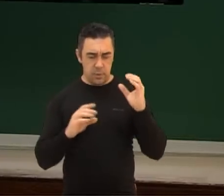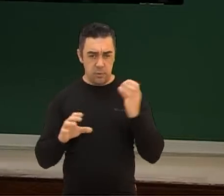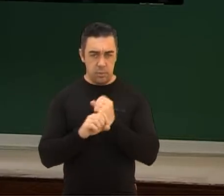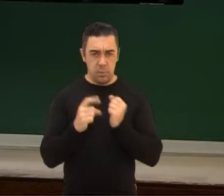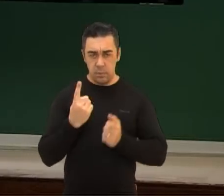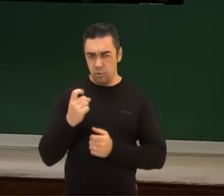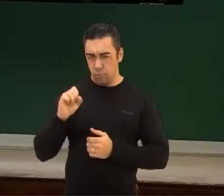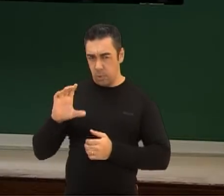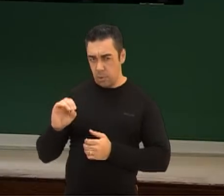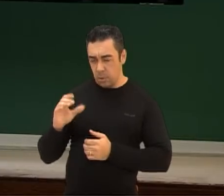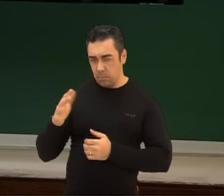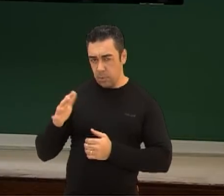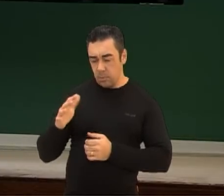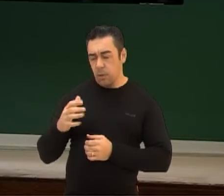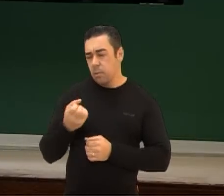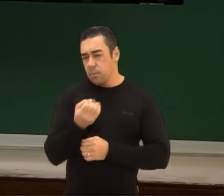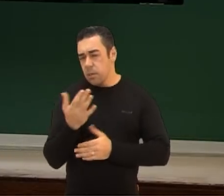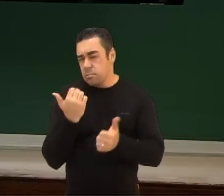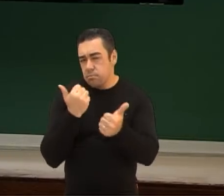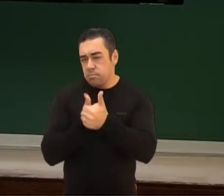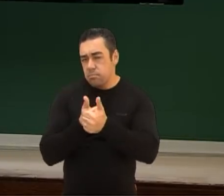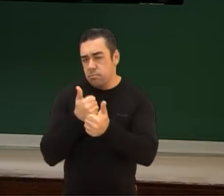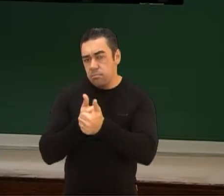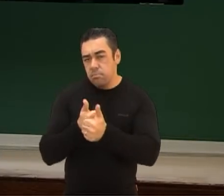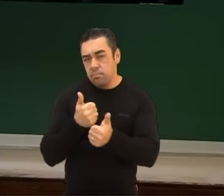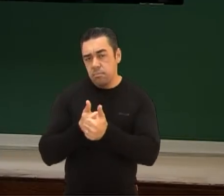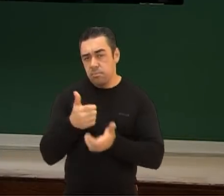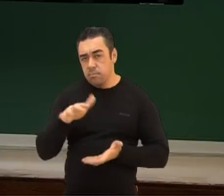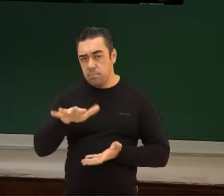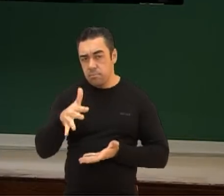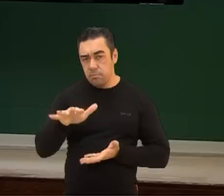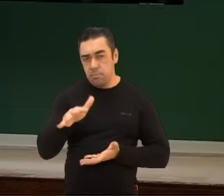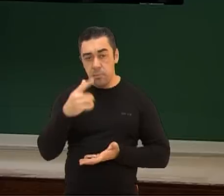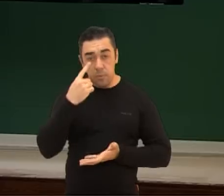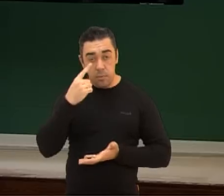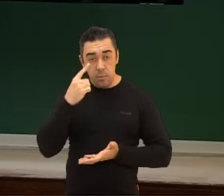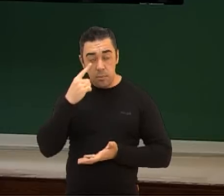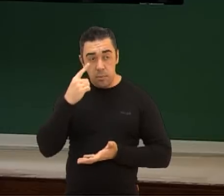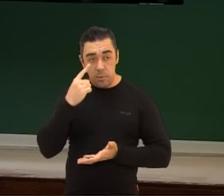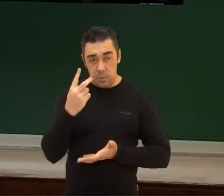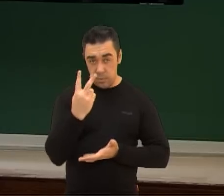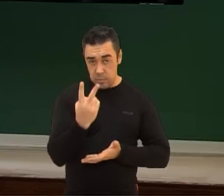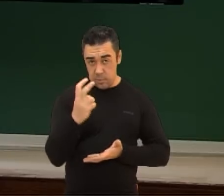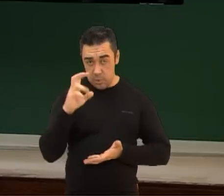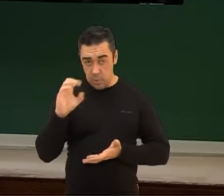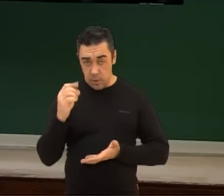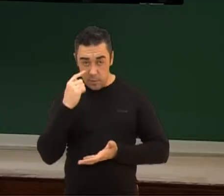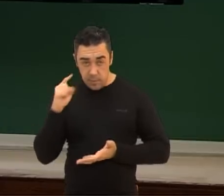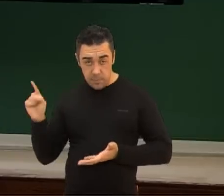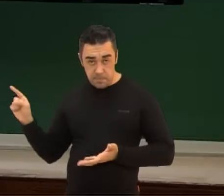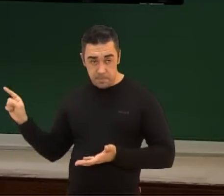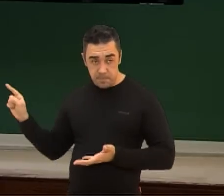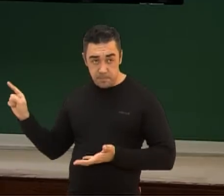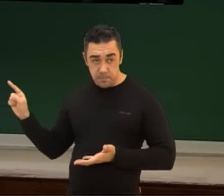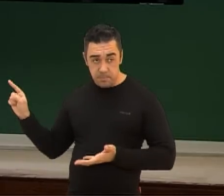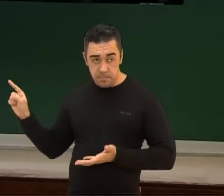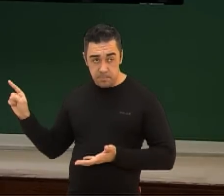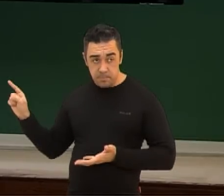será que vai ser o valor que mais se aproxima aqui? Vamos ver se é o 250? Vamos lá?